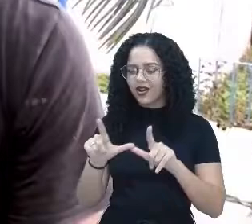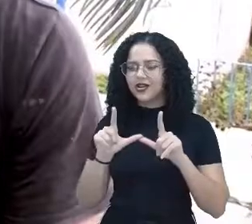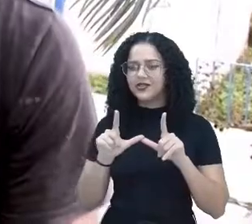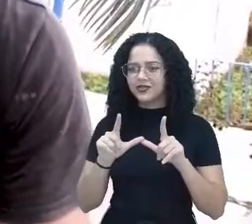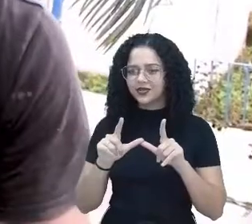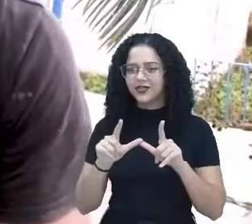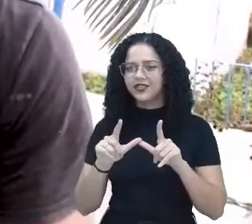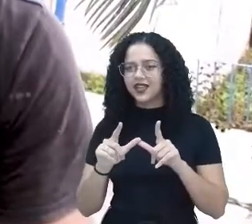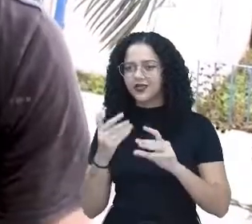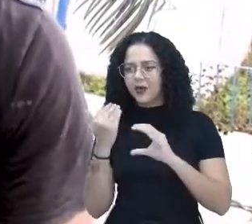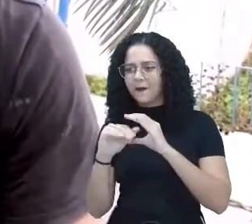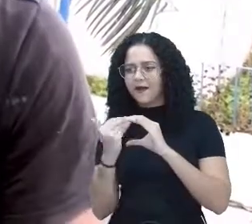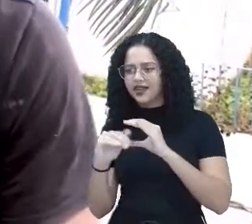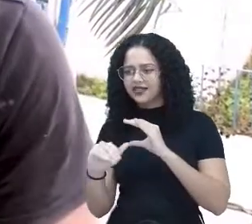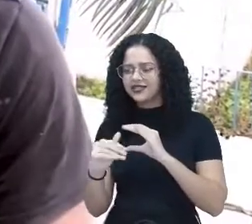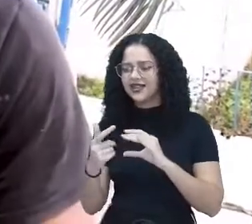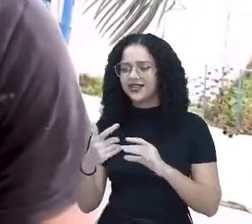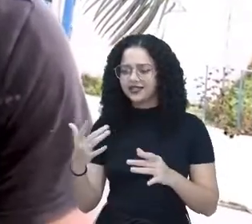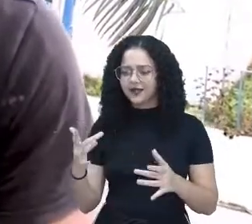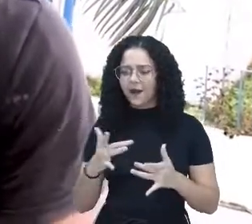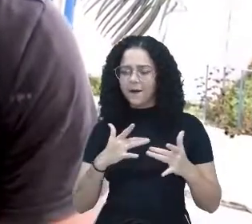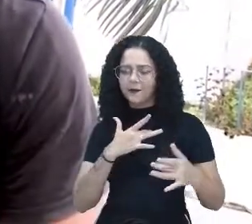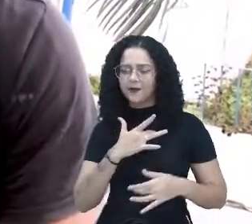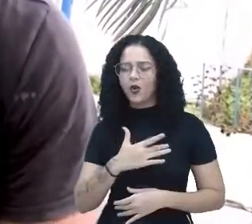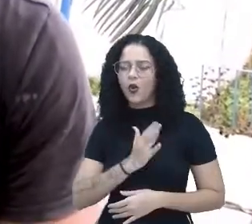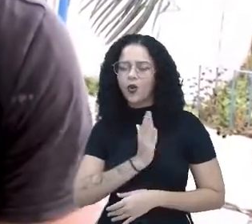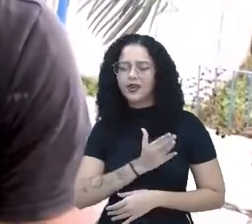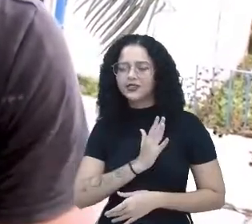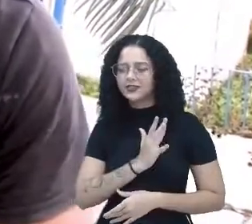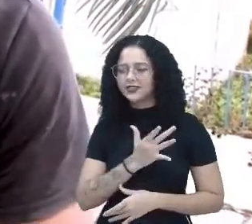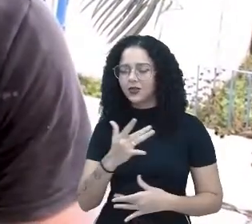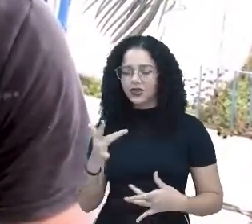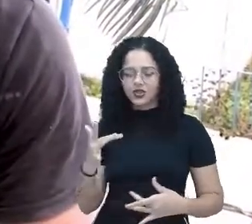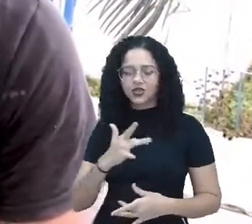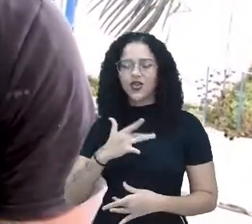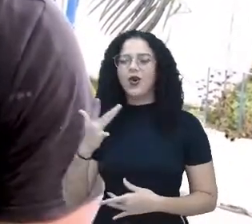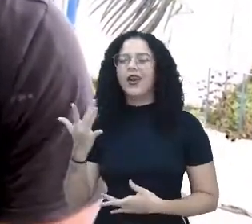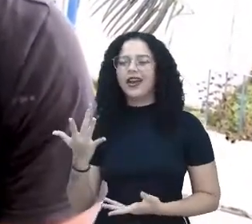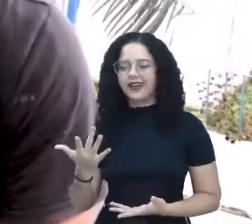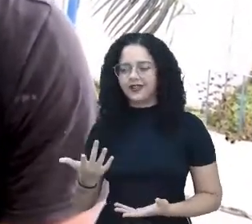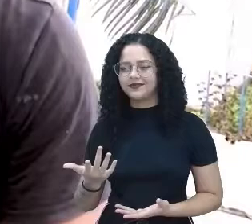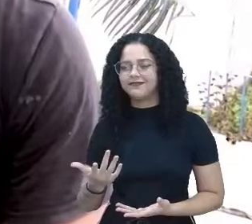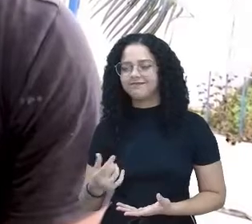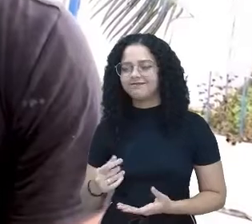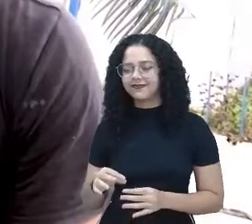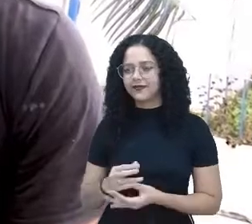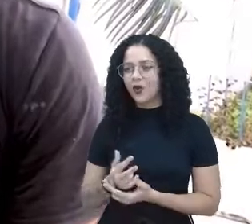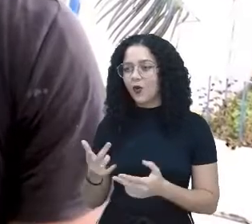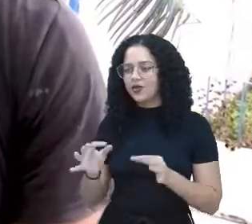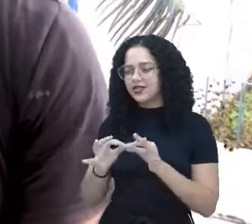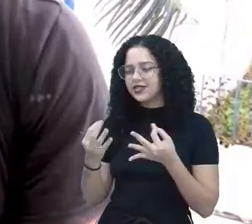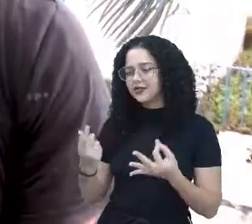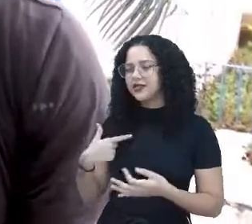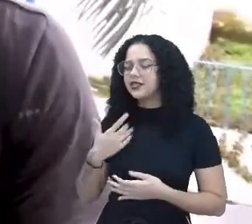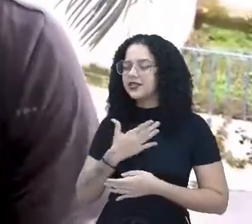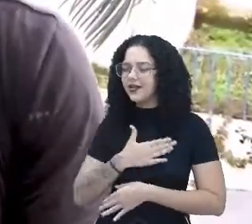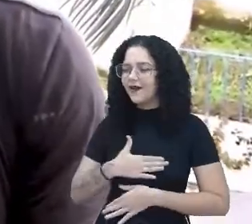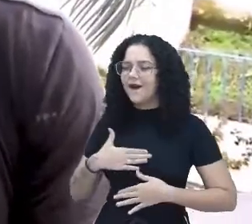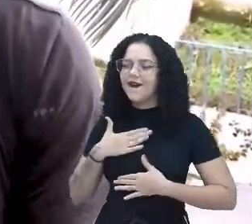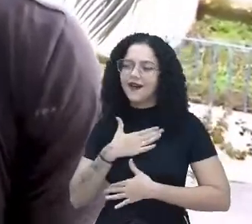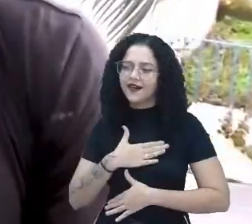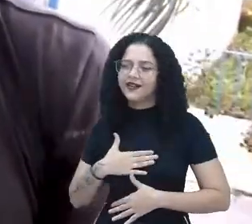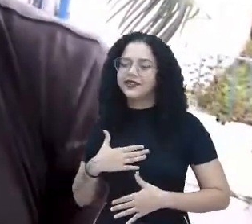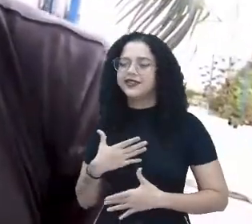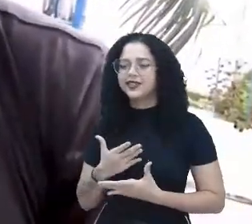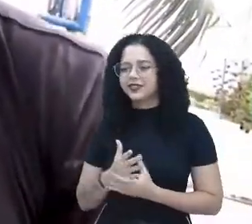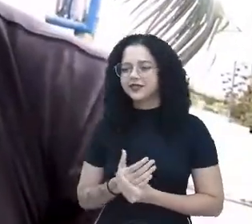de uma mensagem minha que toca o coração de alguém, sabe? Porque eu ouço coisas muito bonitas, assim, que as pessoas me falam coisas que pra